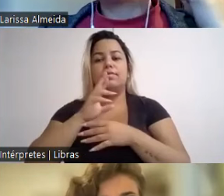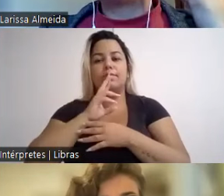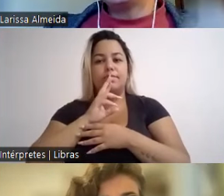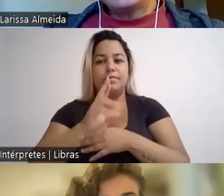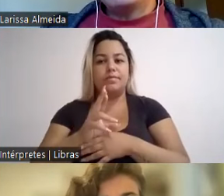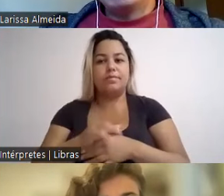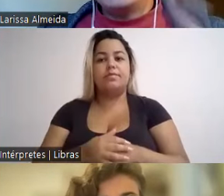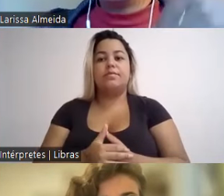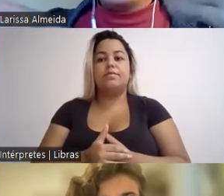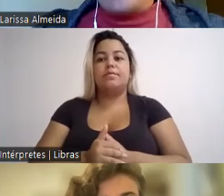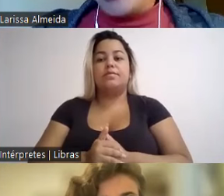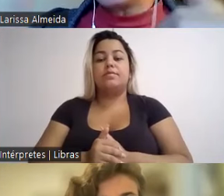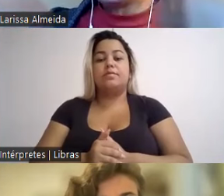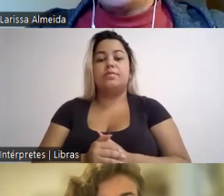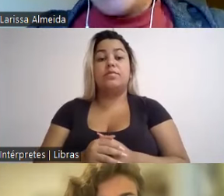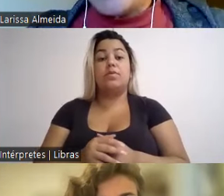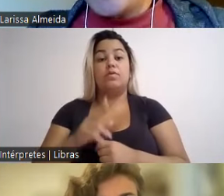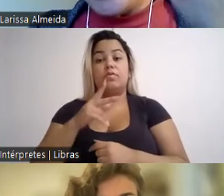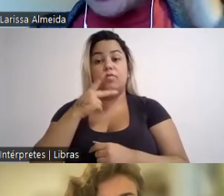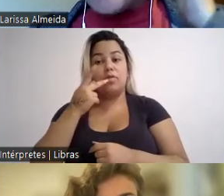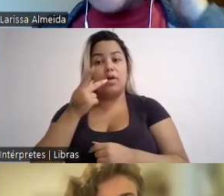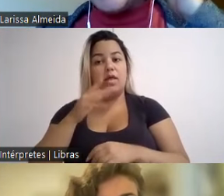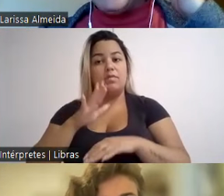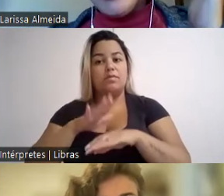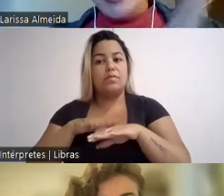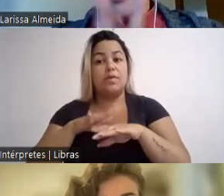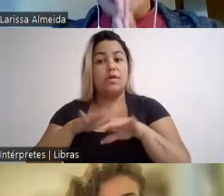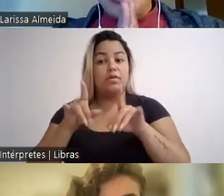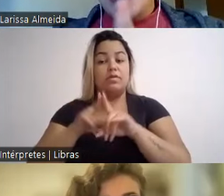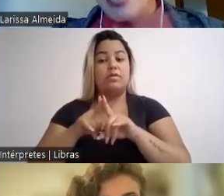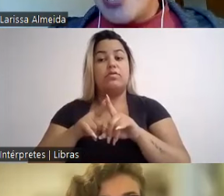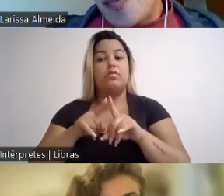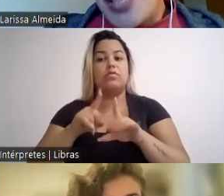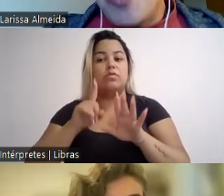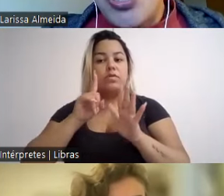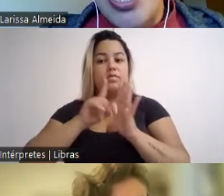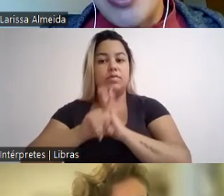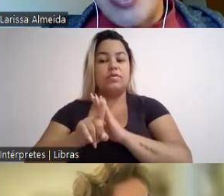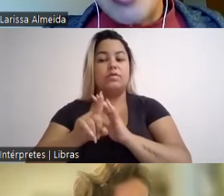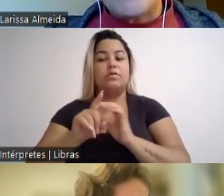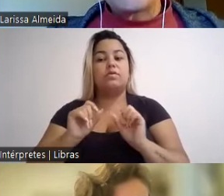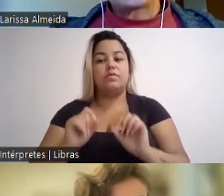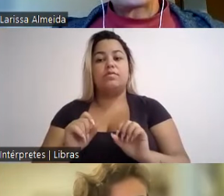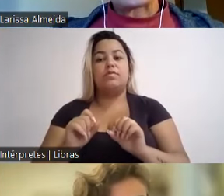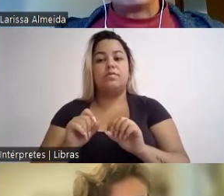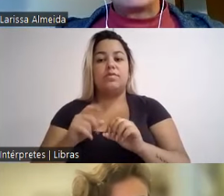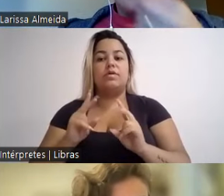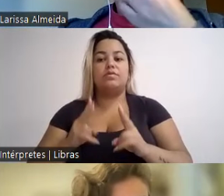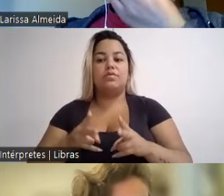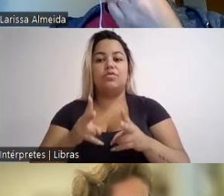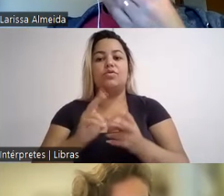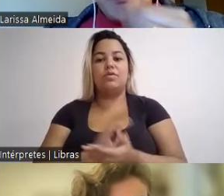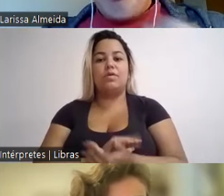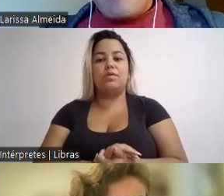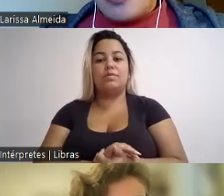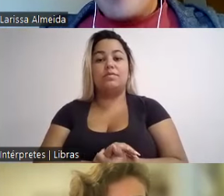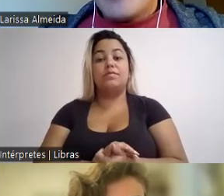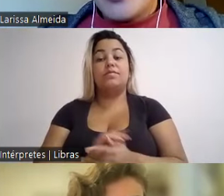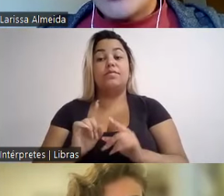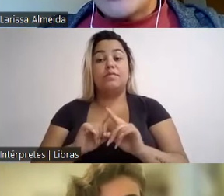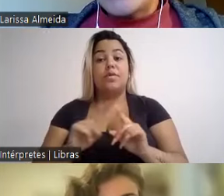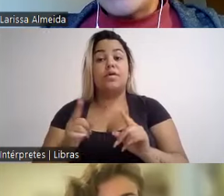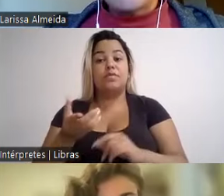E aí eu vou falar mais de acordo com as perguntas de vocês, tá certo? Só para não me estender aqui. Mas o que eu quero